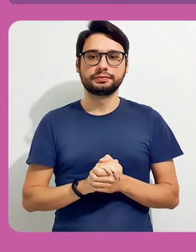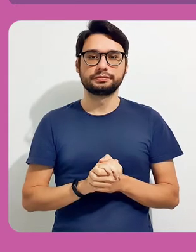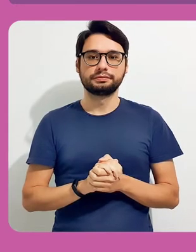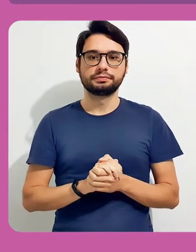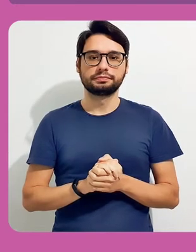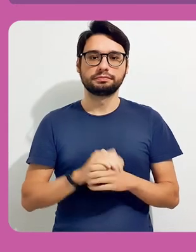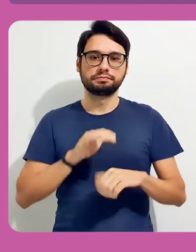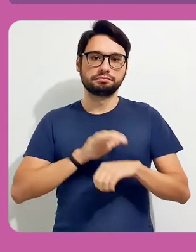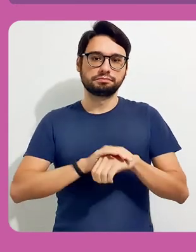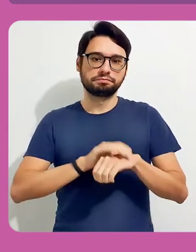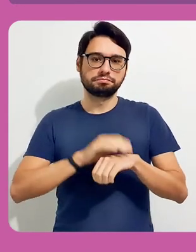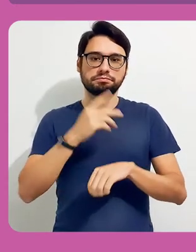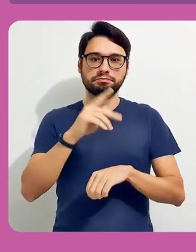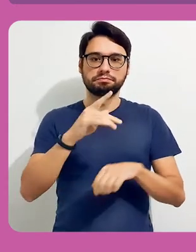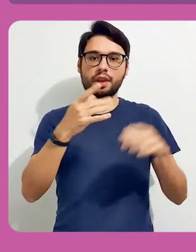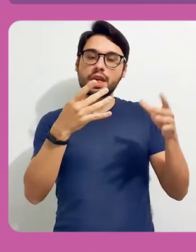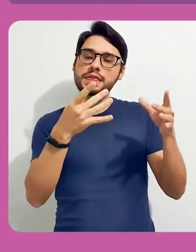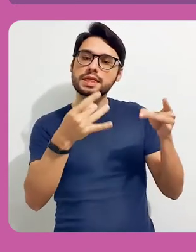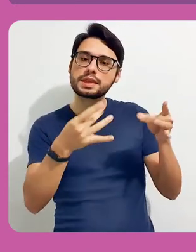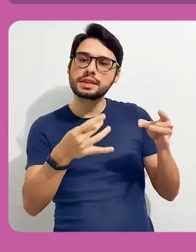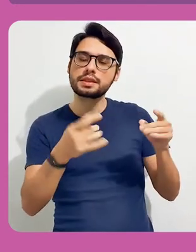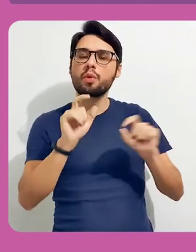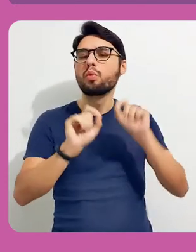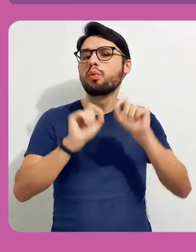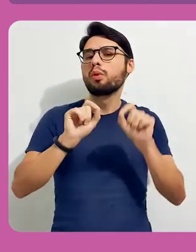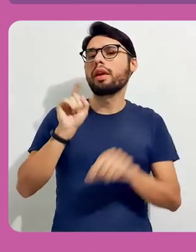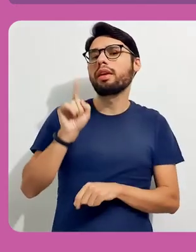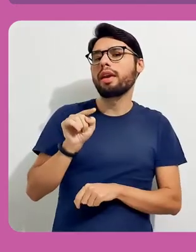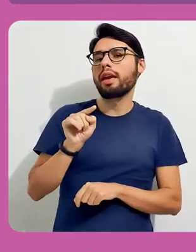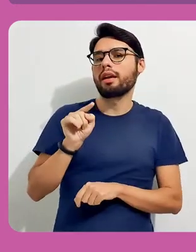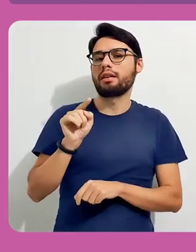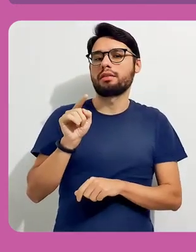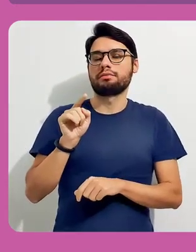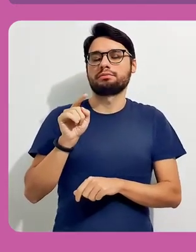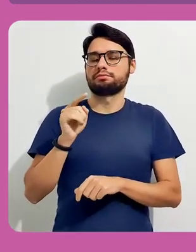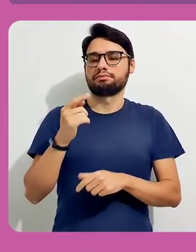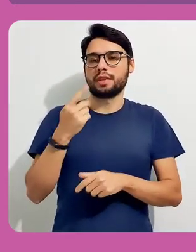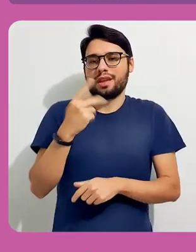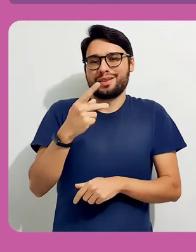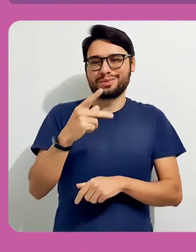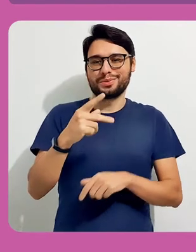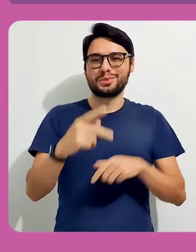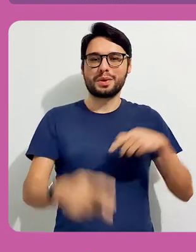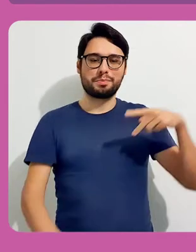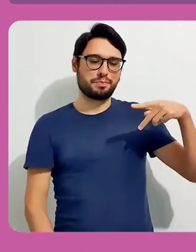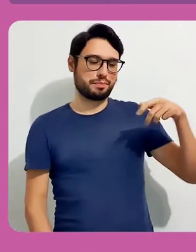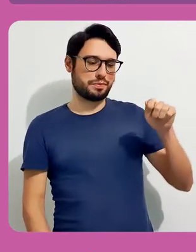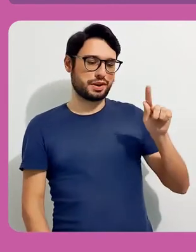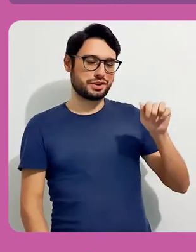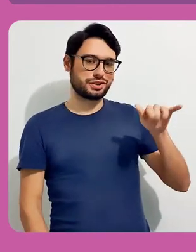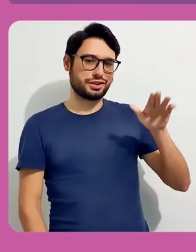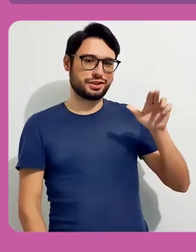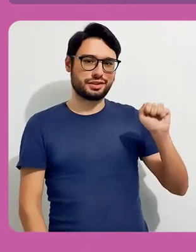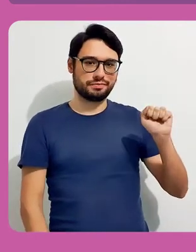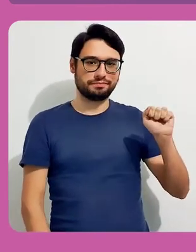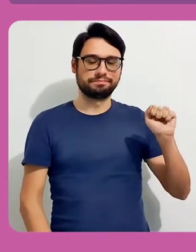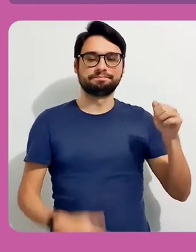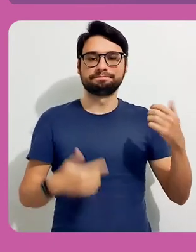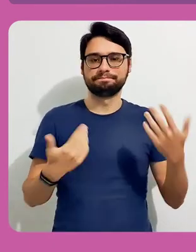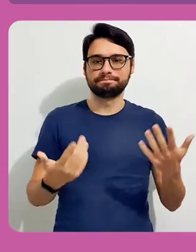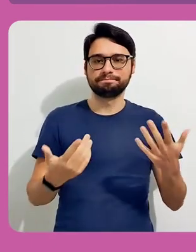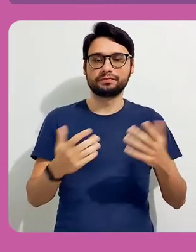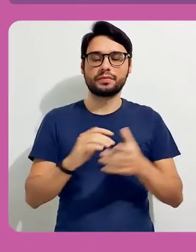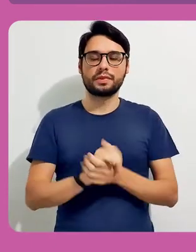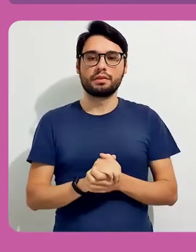para apresentar essa descrição ali na página inicial do curso. E essa é a parte principal,